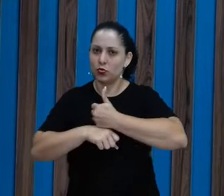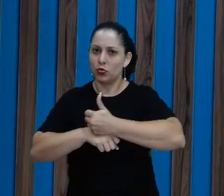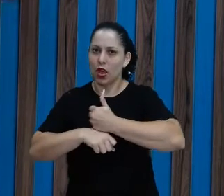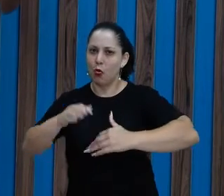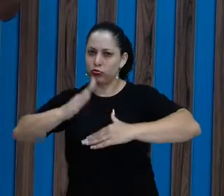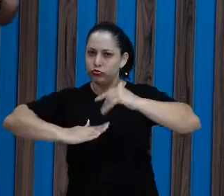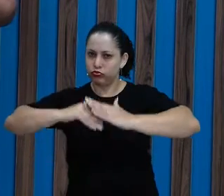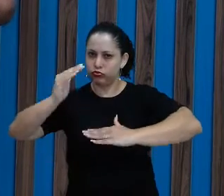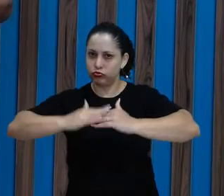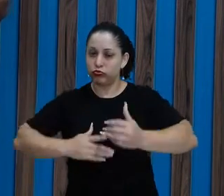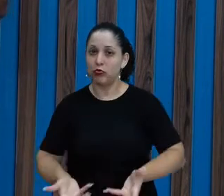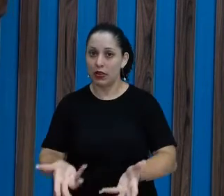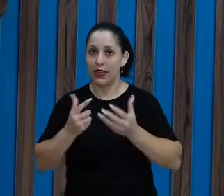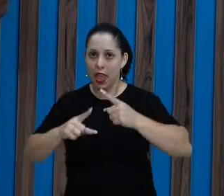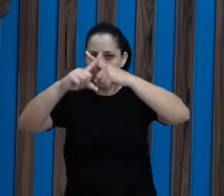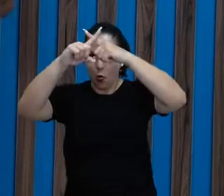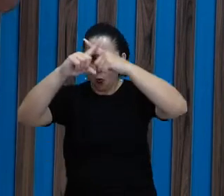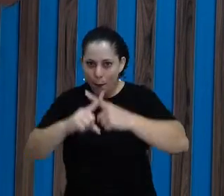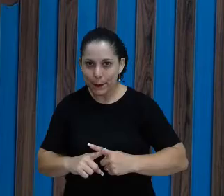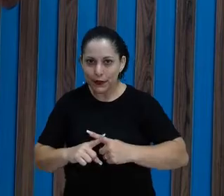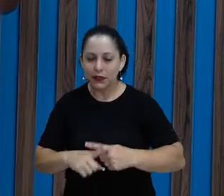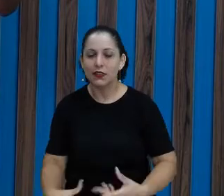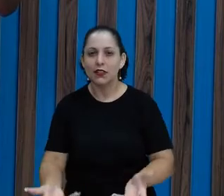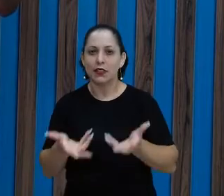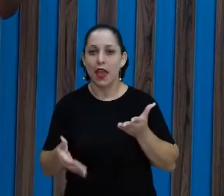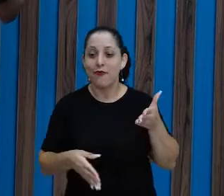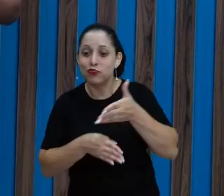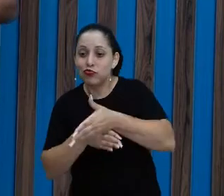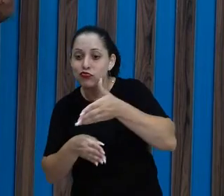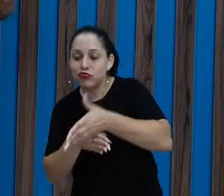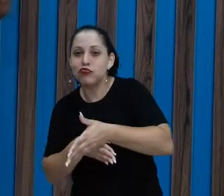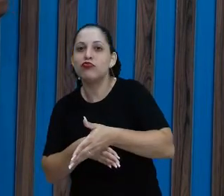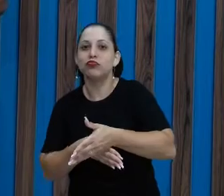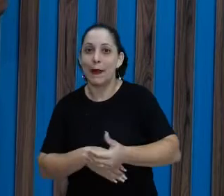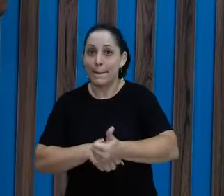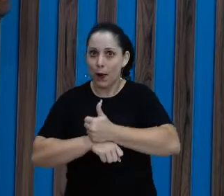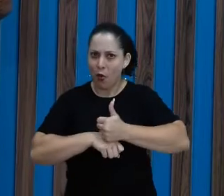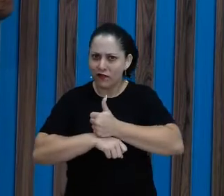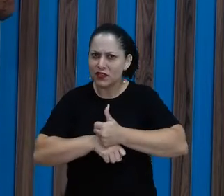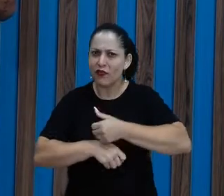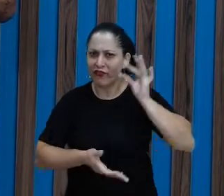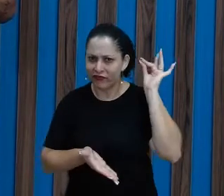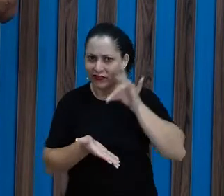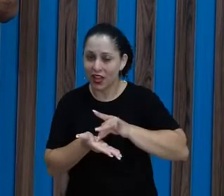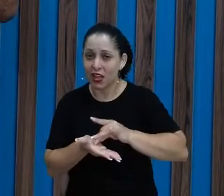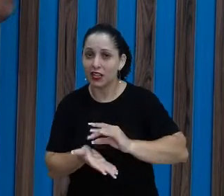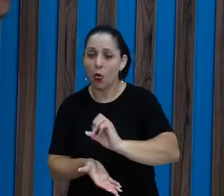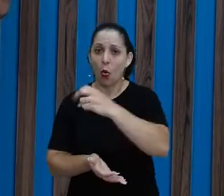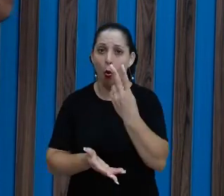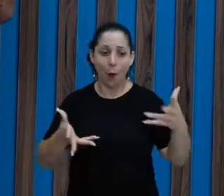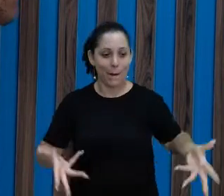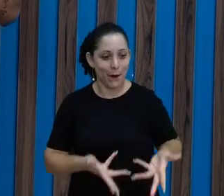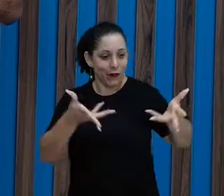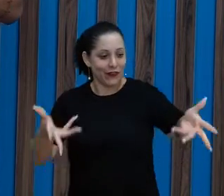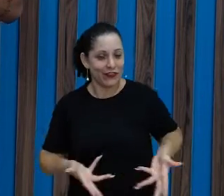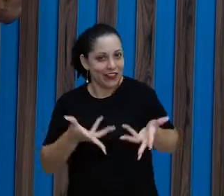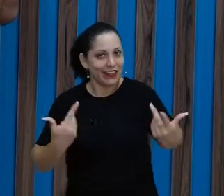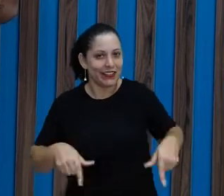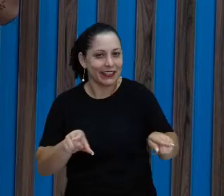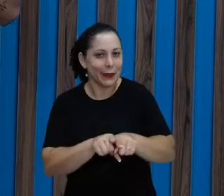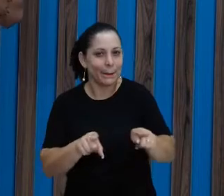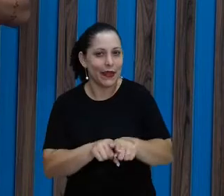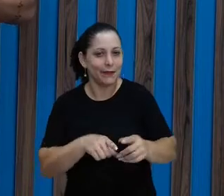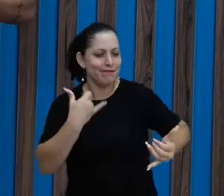quer competir, você quer ingressar nessa carreira, como ele precisa fomentar atividades que garantam o